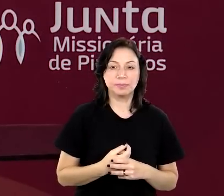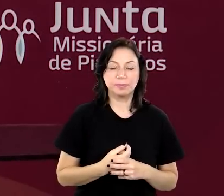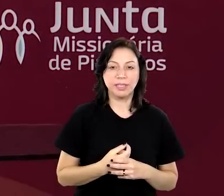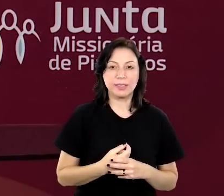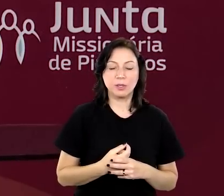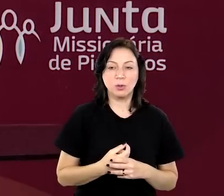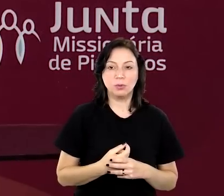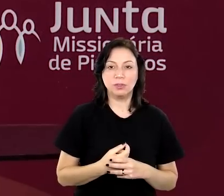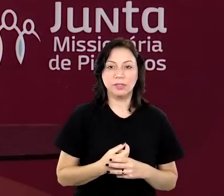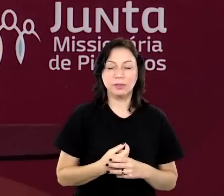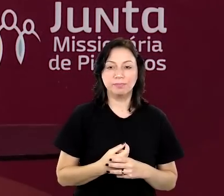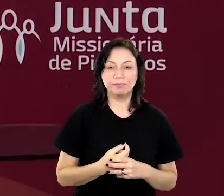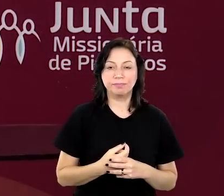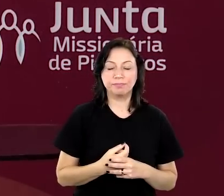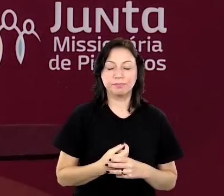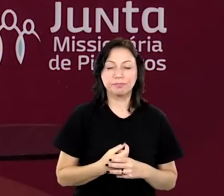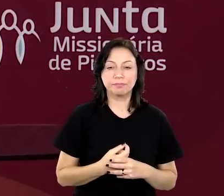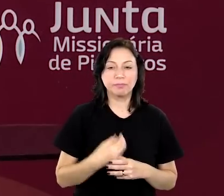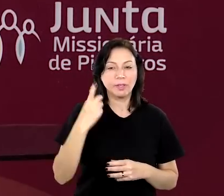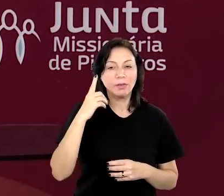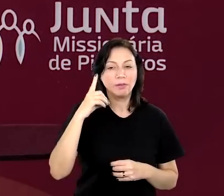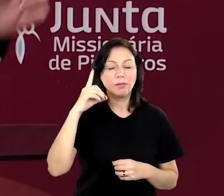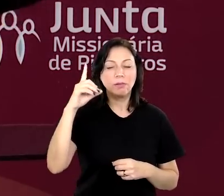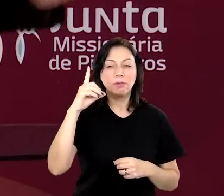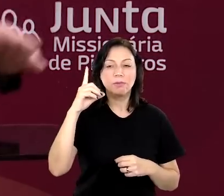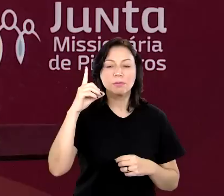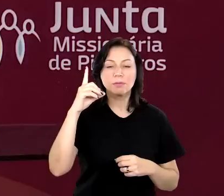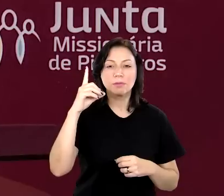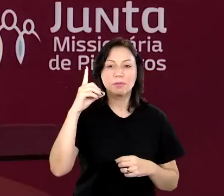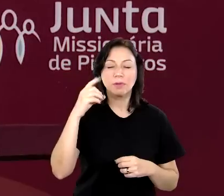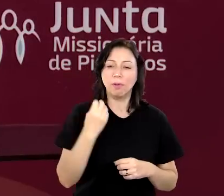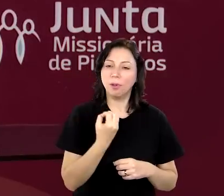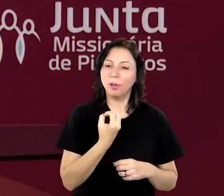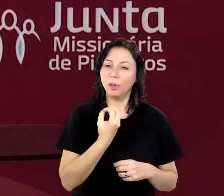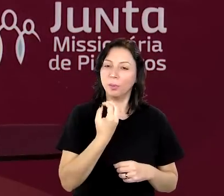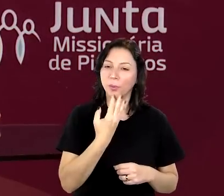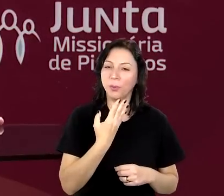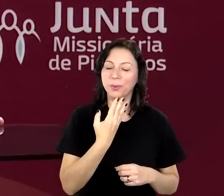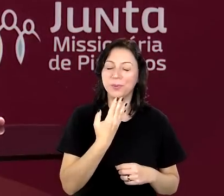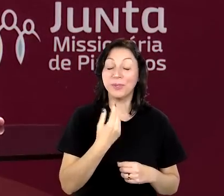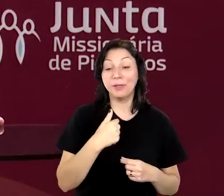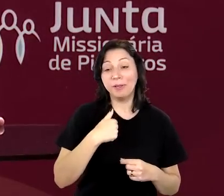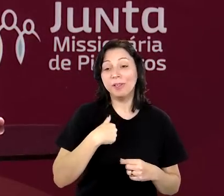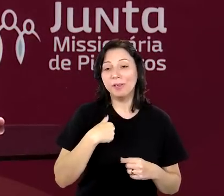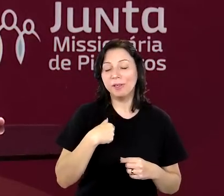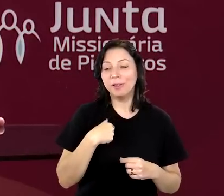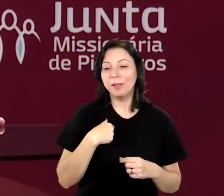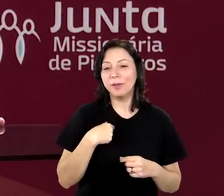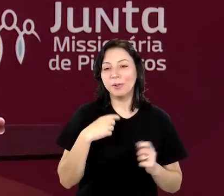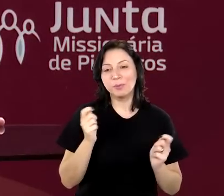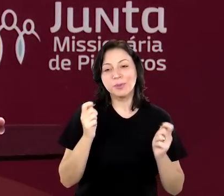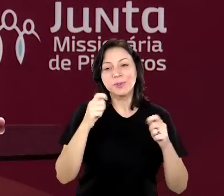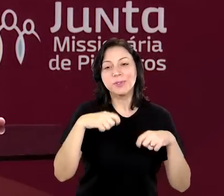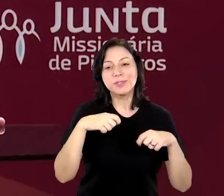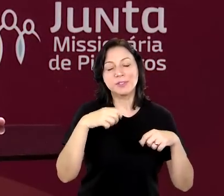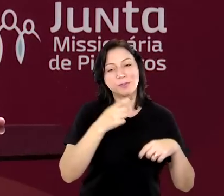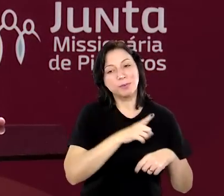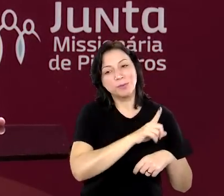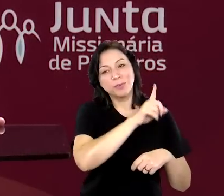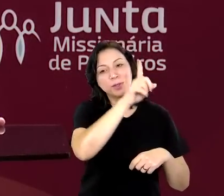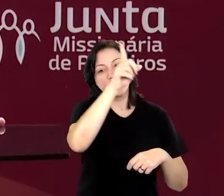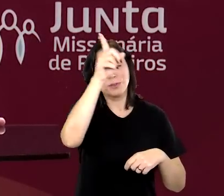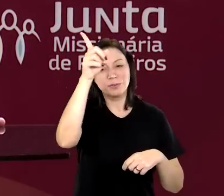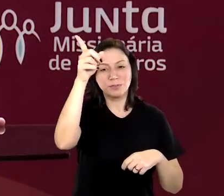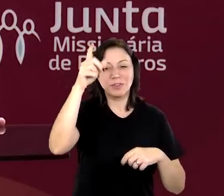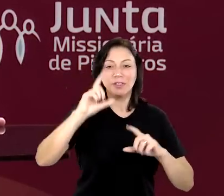Pela bondade de Deus, eu tive o privilégio de mais uma vez visitar a chamada Terra Santa, a oitava